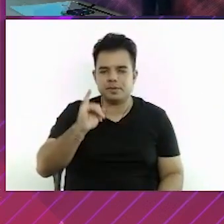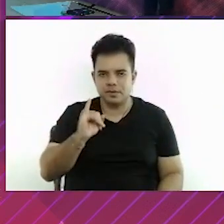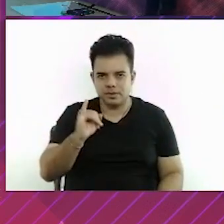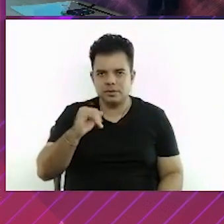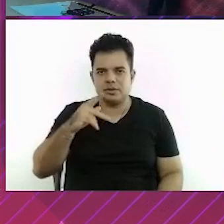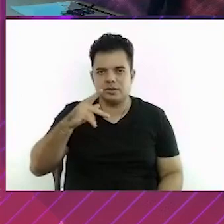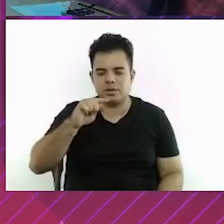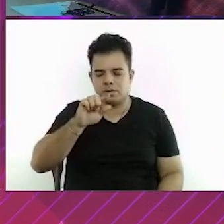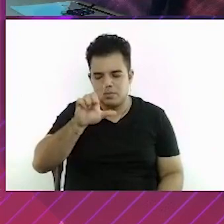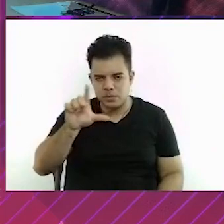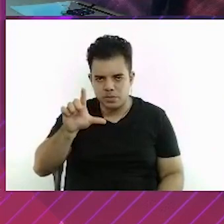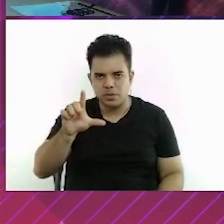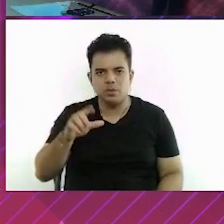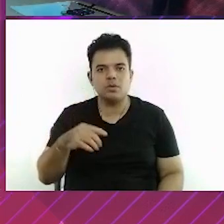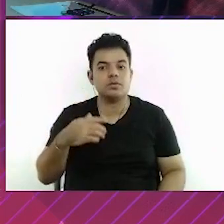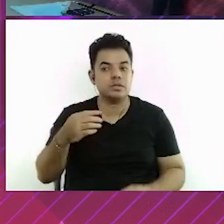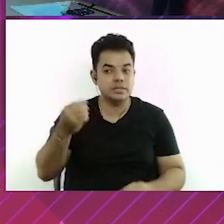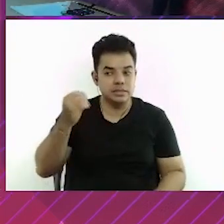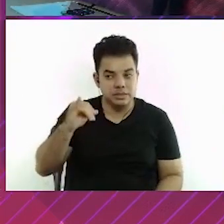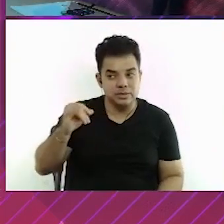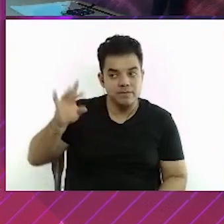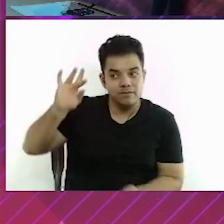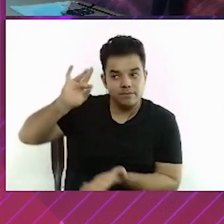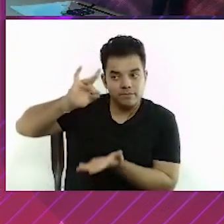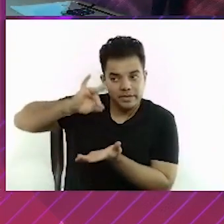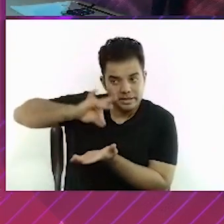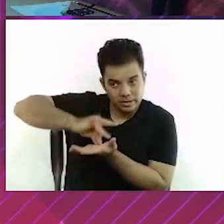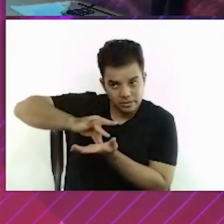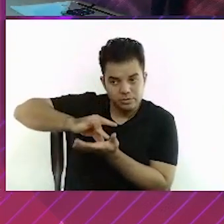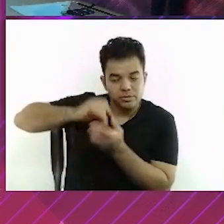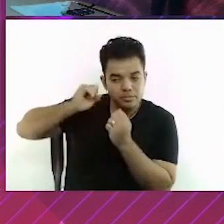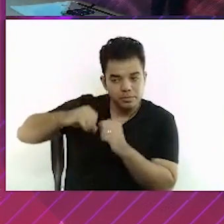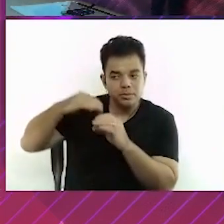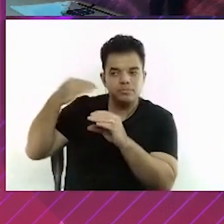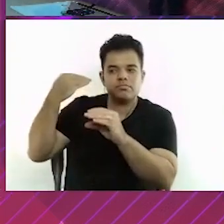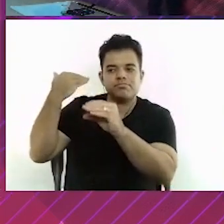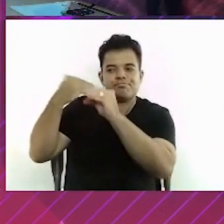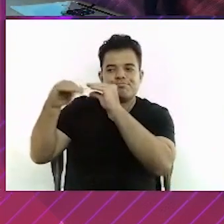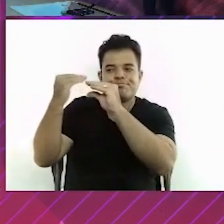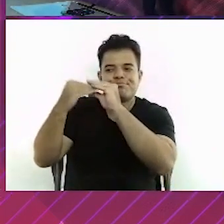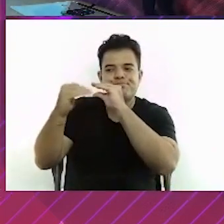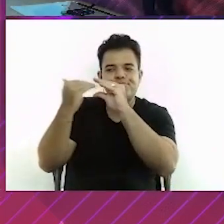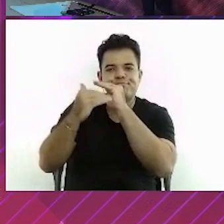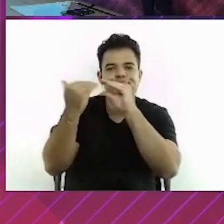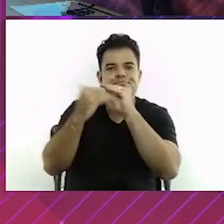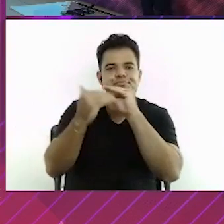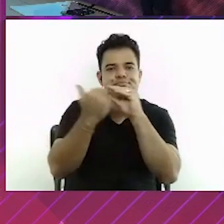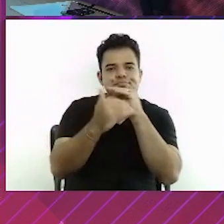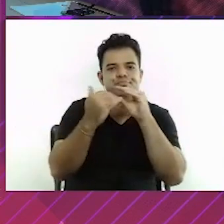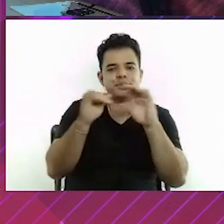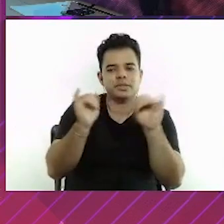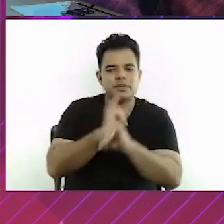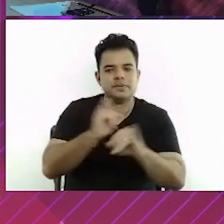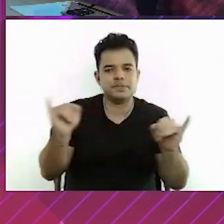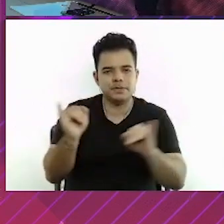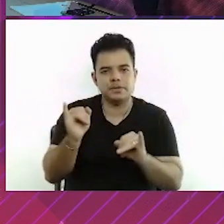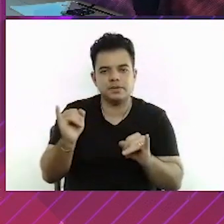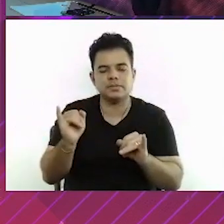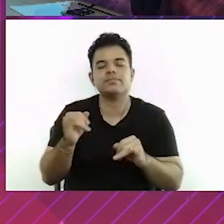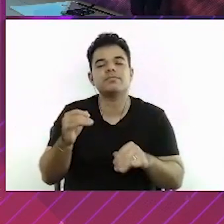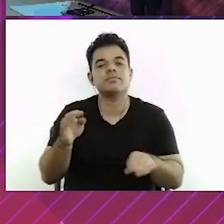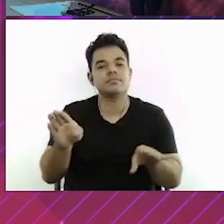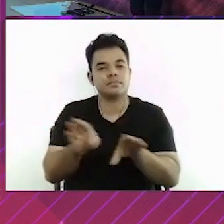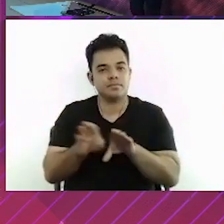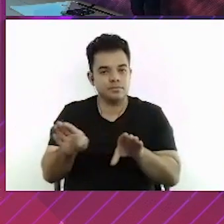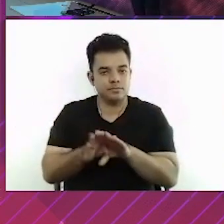olha, se for true, você pode mandar uma mesma notificação para várias mensagens. Nesse caso, eu estou notificando uma única mensagem. E eu estou mandando